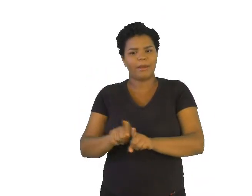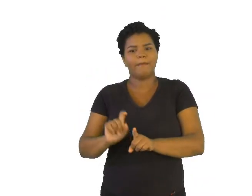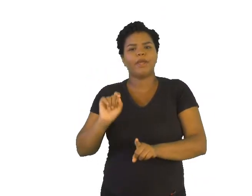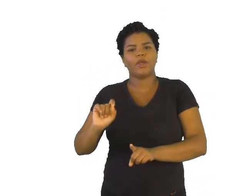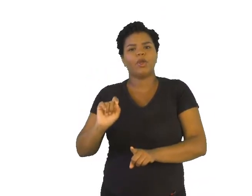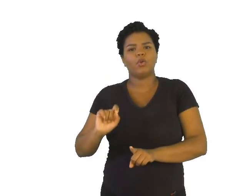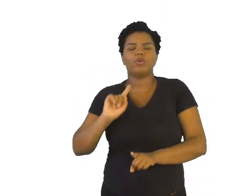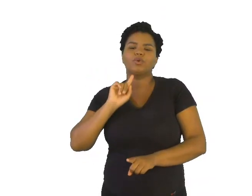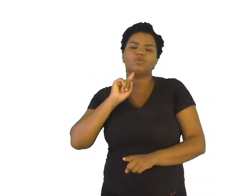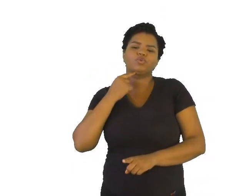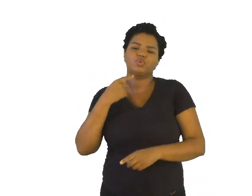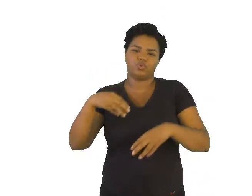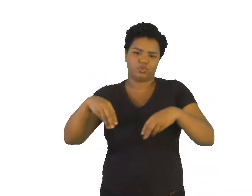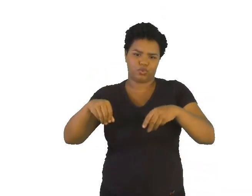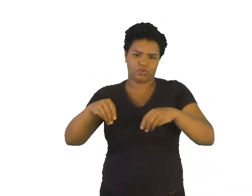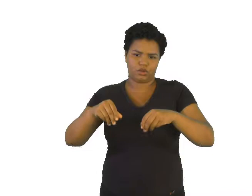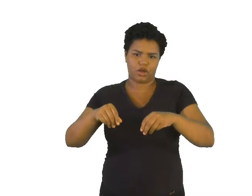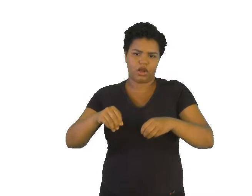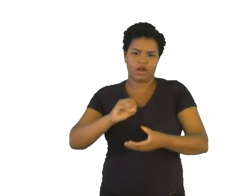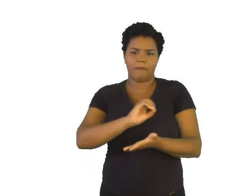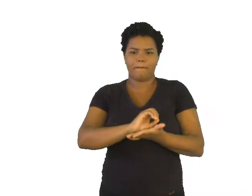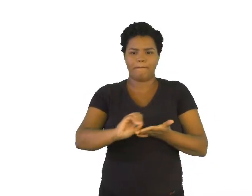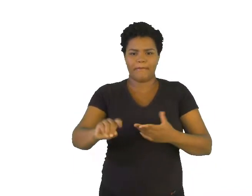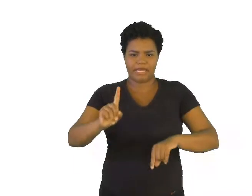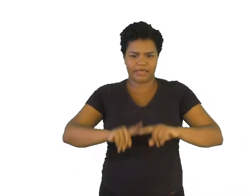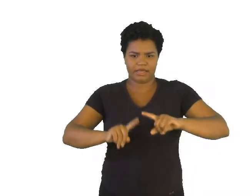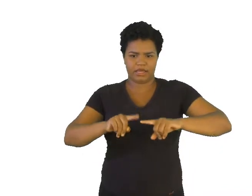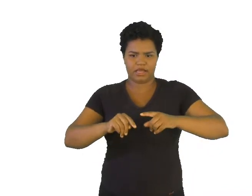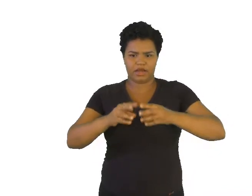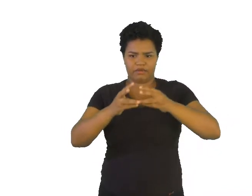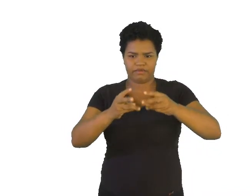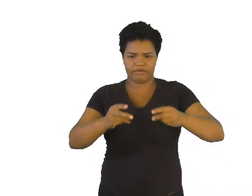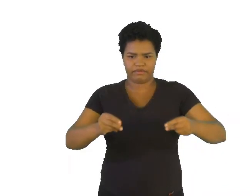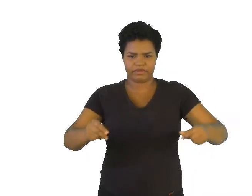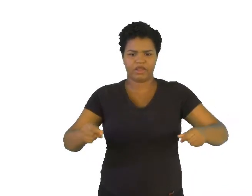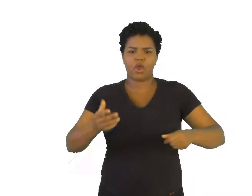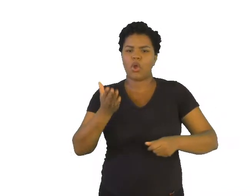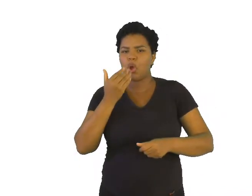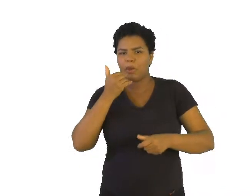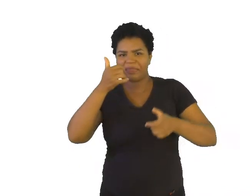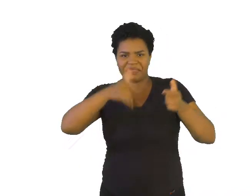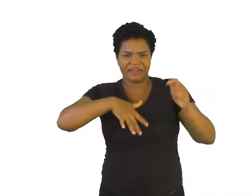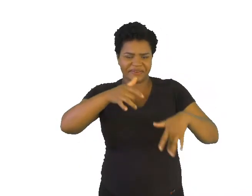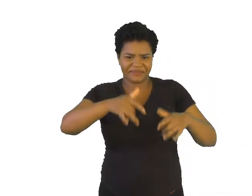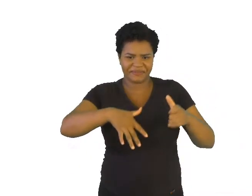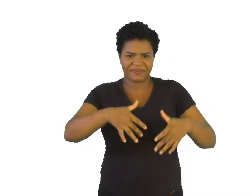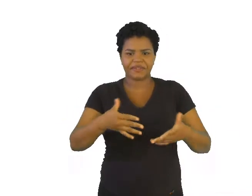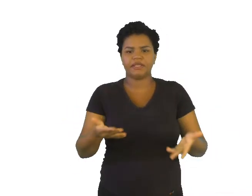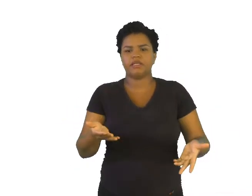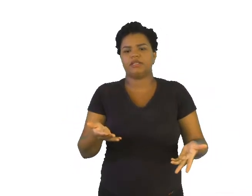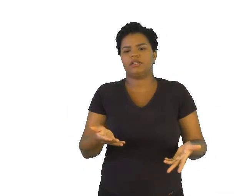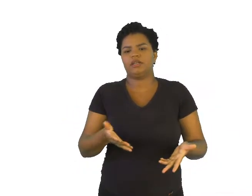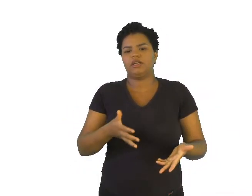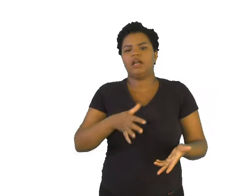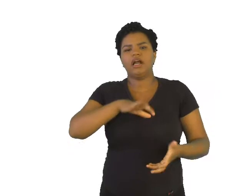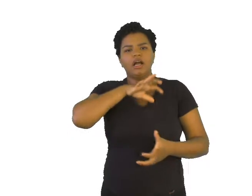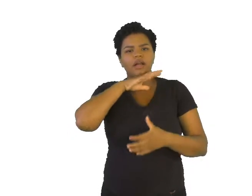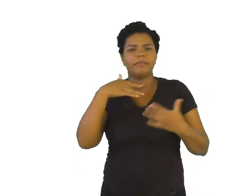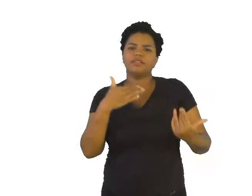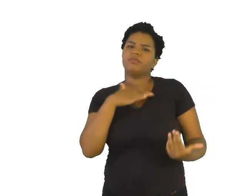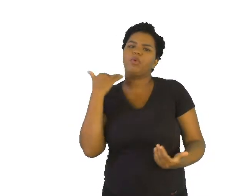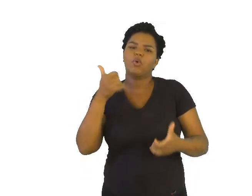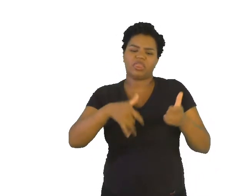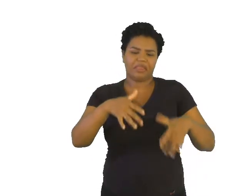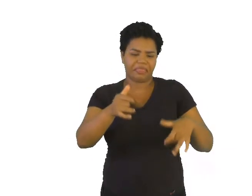matéria orgânica em decomposição é colocada, né, restos de comidas, restos de animais.